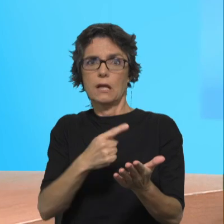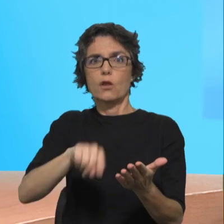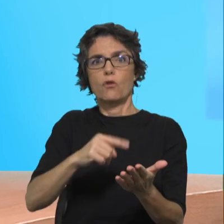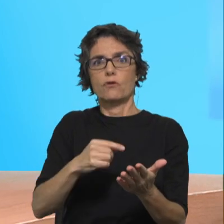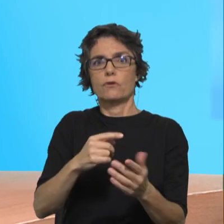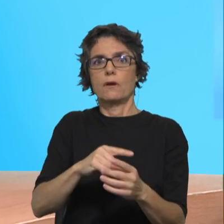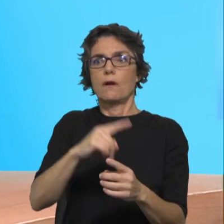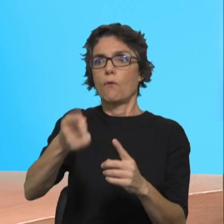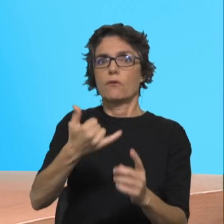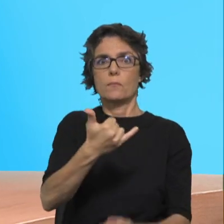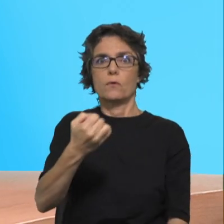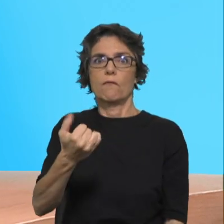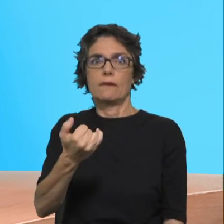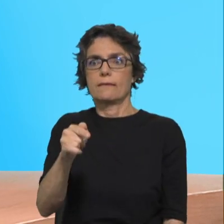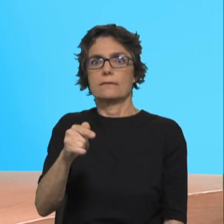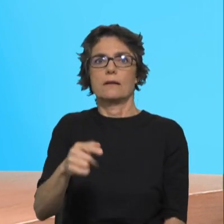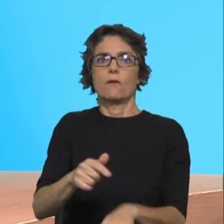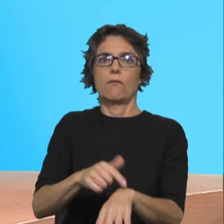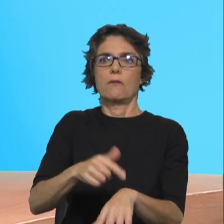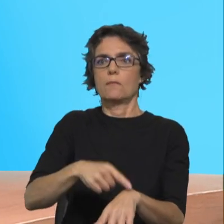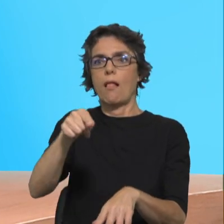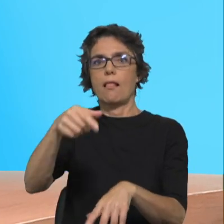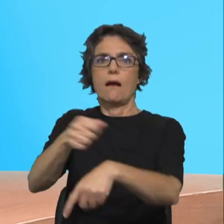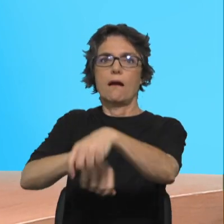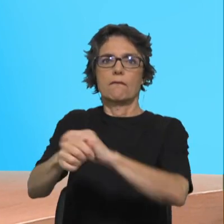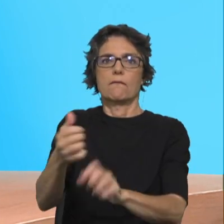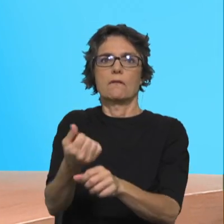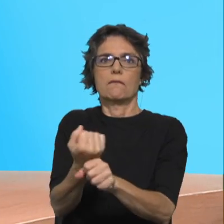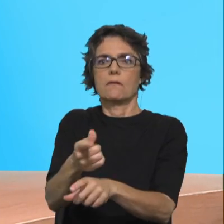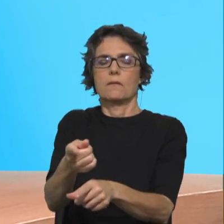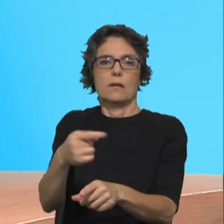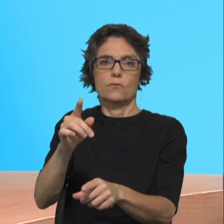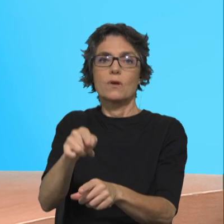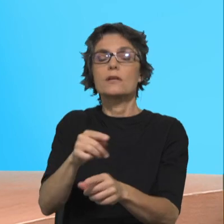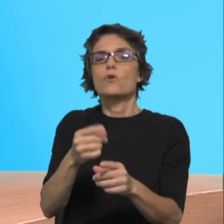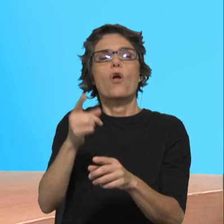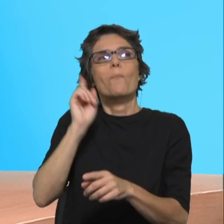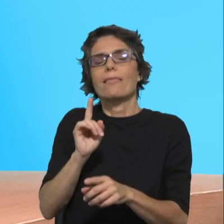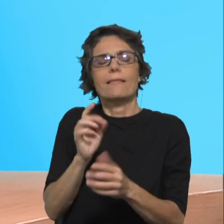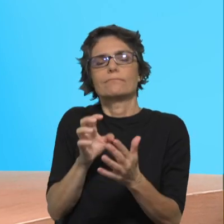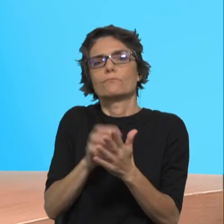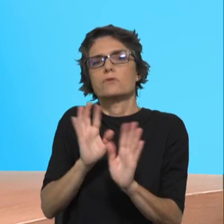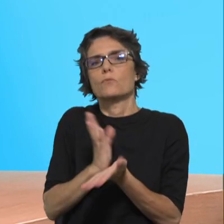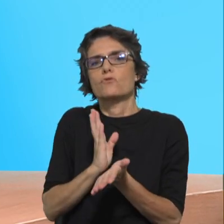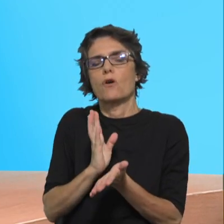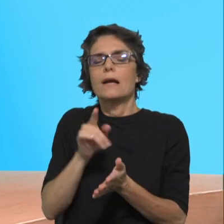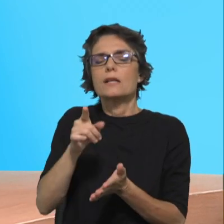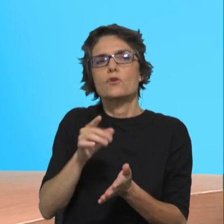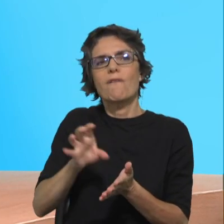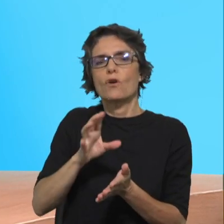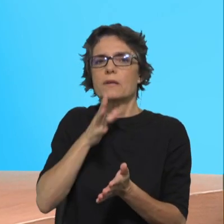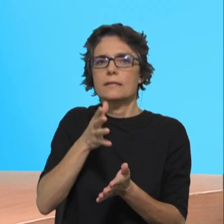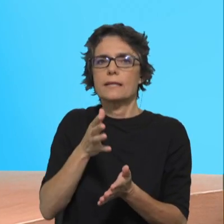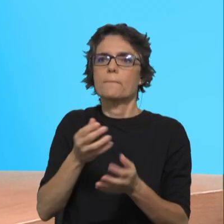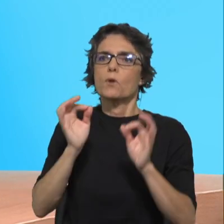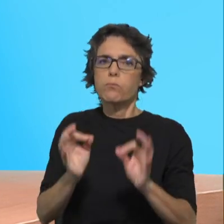25 o tempo de agir. Mas é uma data simbólica que se diz agora, as coisas têm mesmo que ser diferentes. Vamos preparando isso,